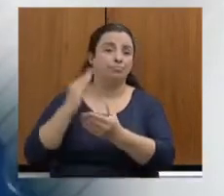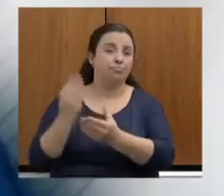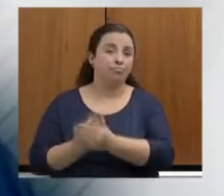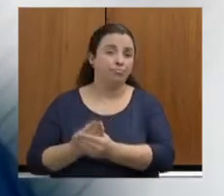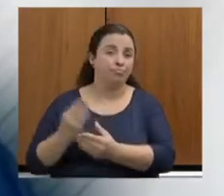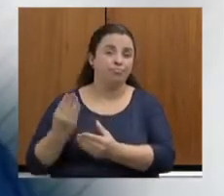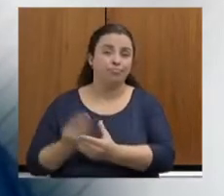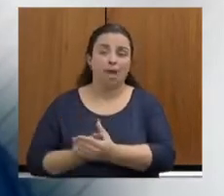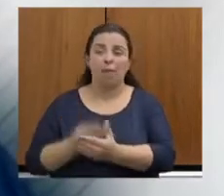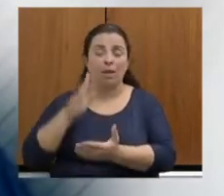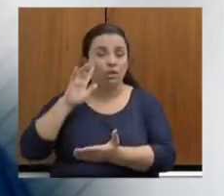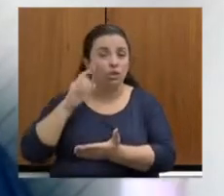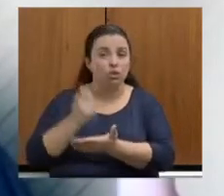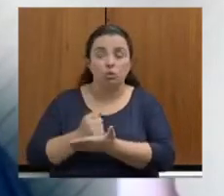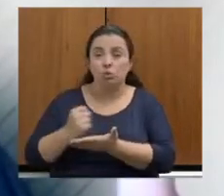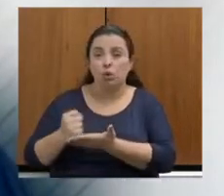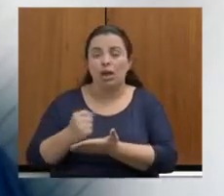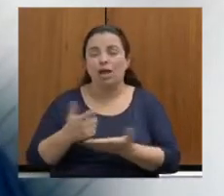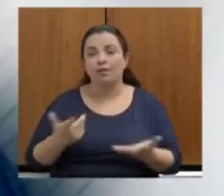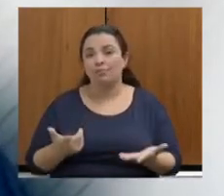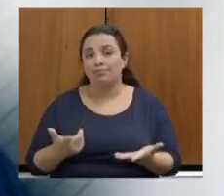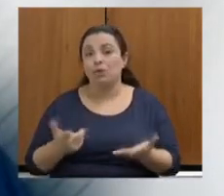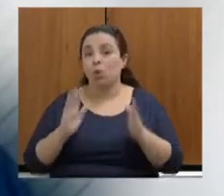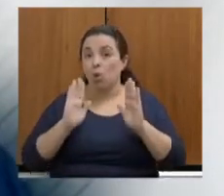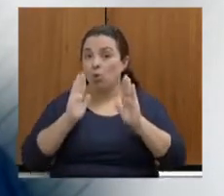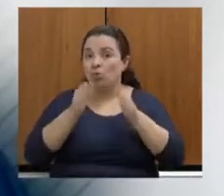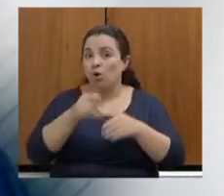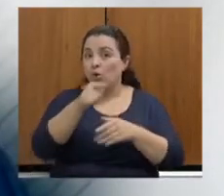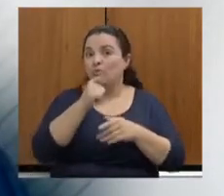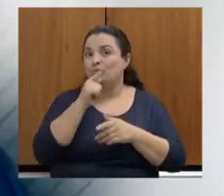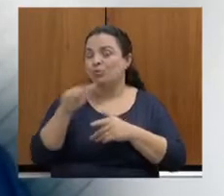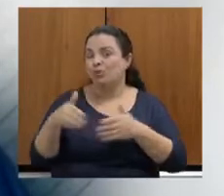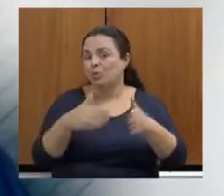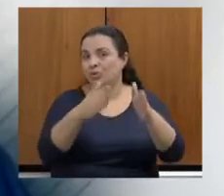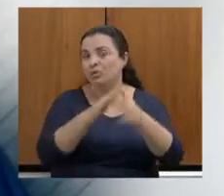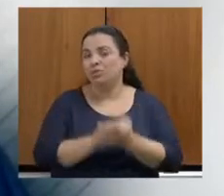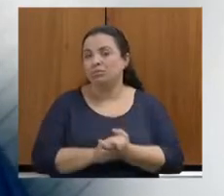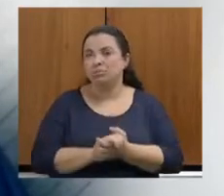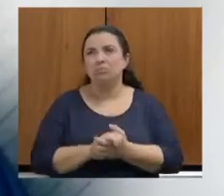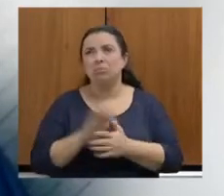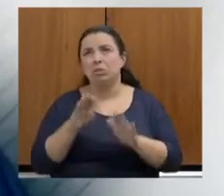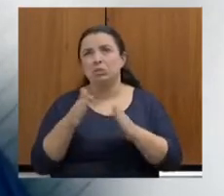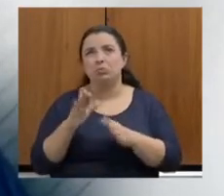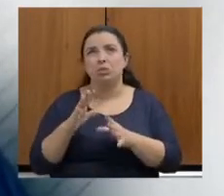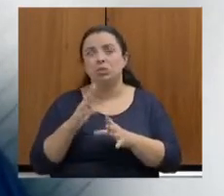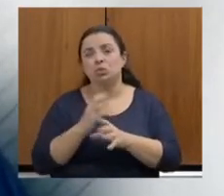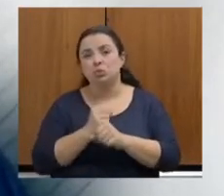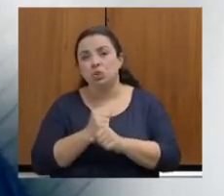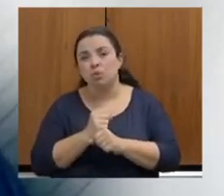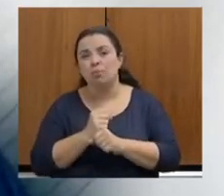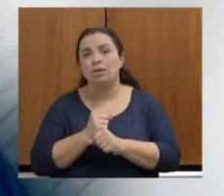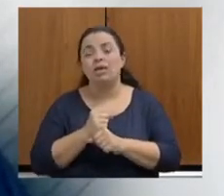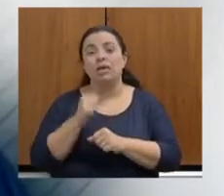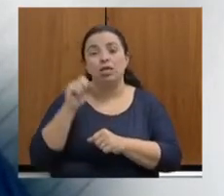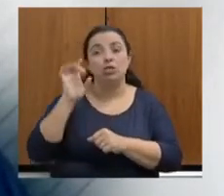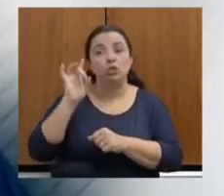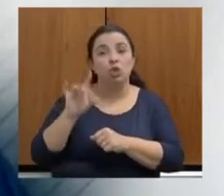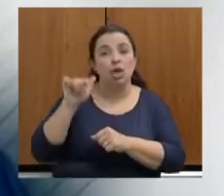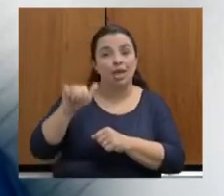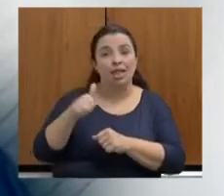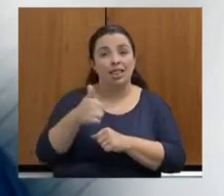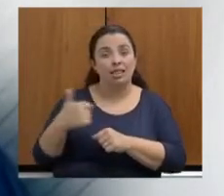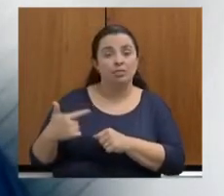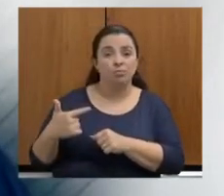só uma relativamente ao Rio Doce se calcula que somente na 12ª vara federal